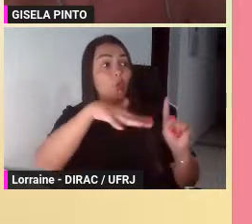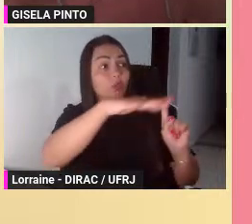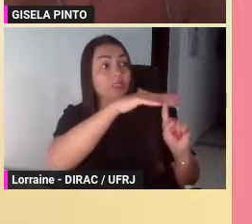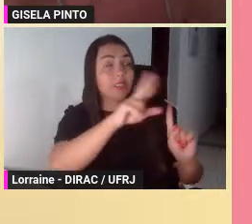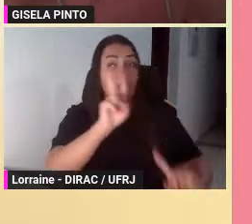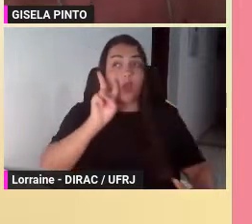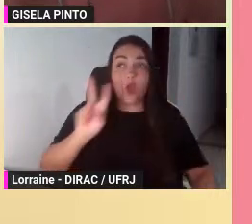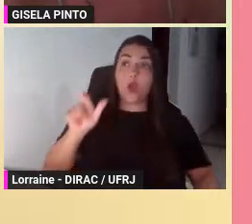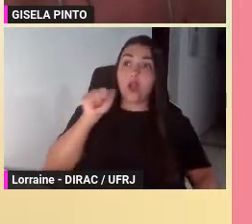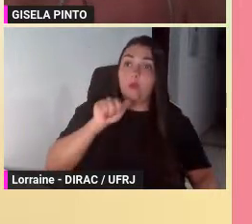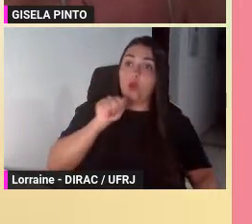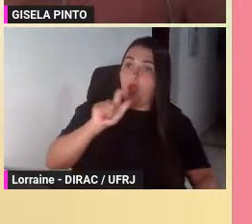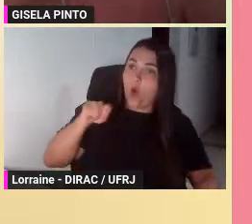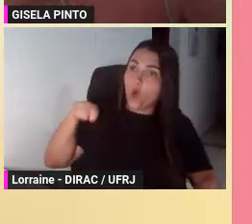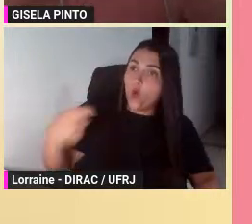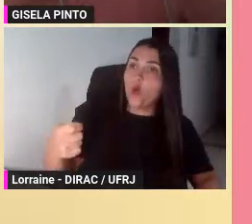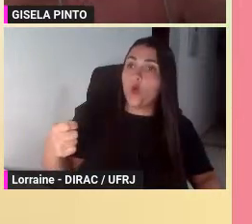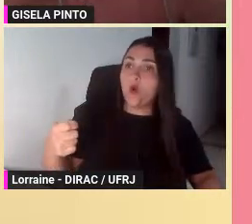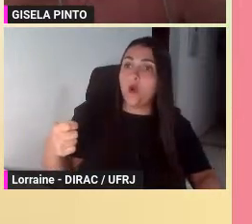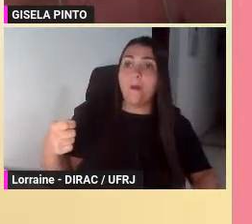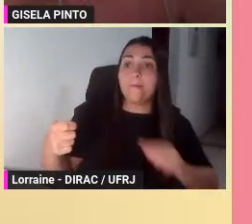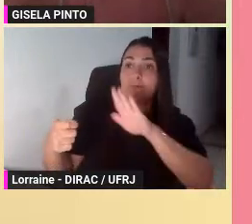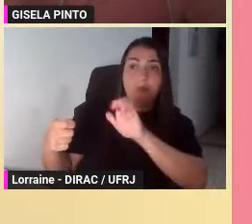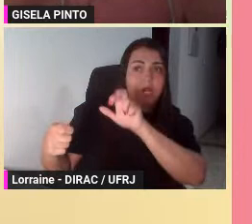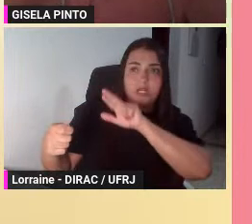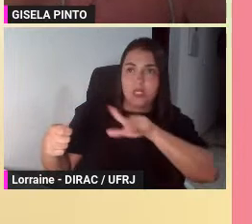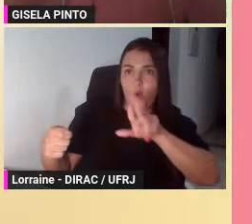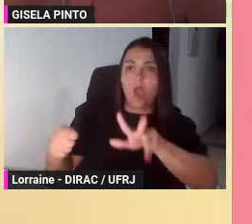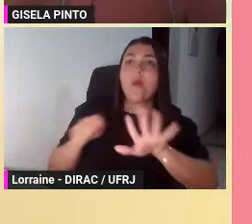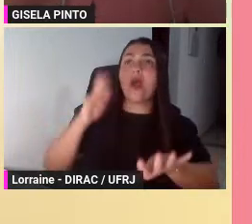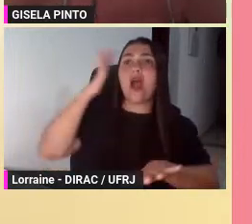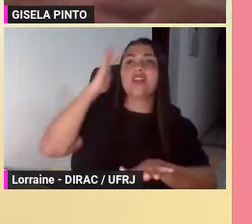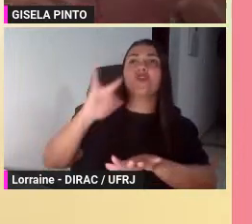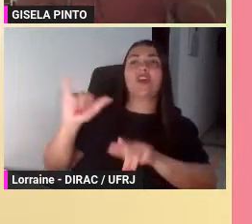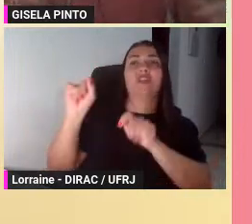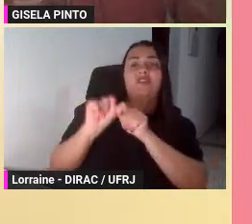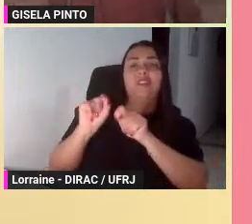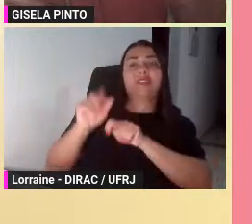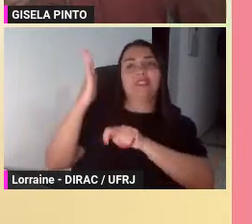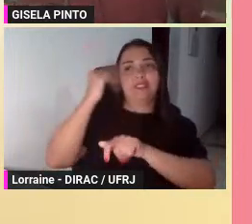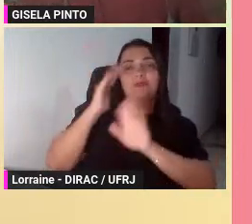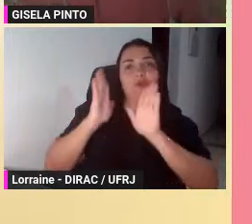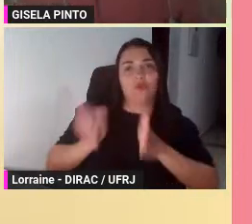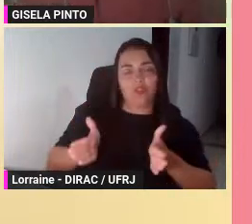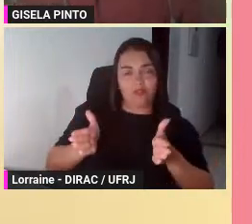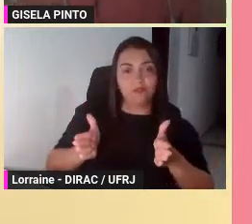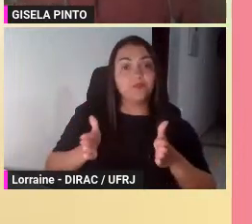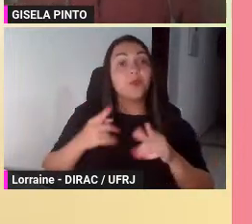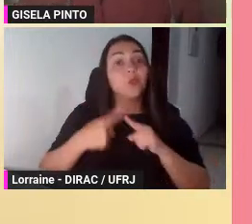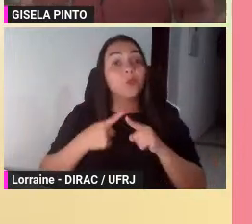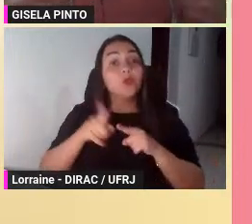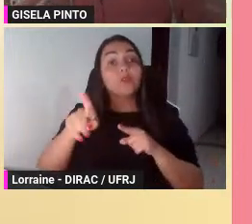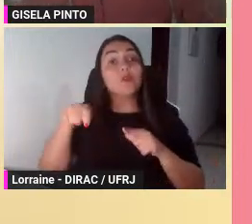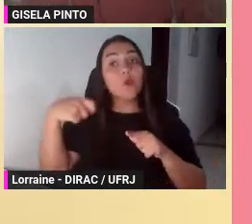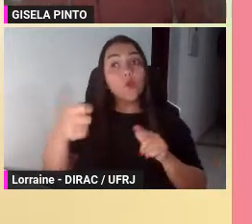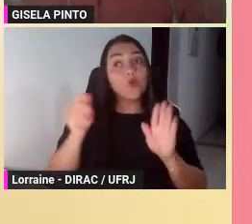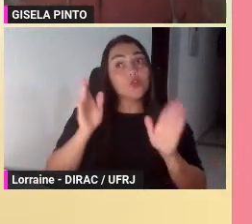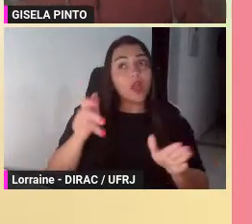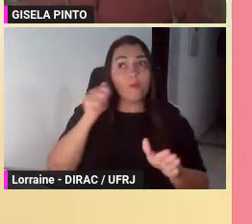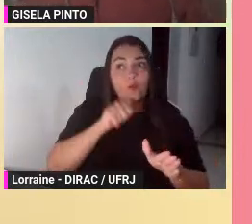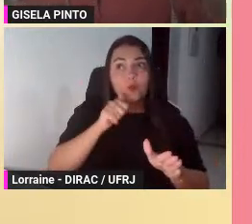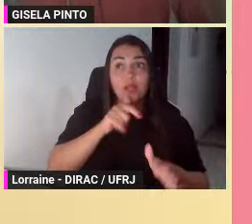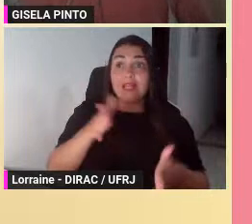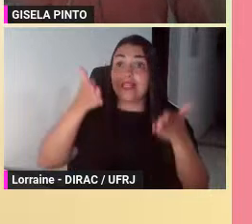mulher, mesmo que não seja mãe, né? Então, por se ser mulher, por se nascer